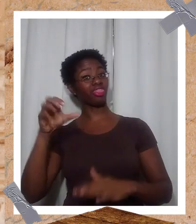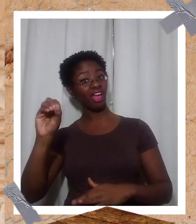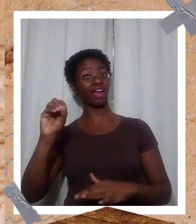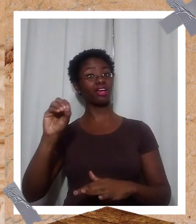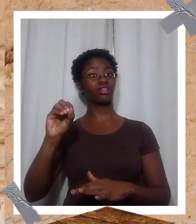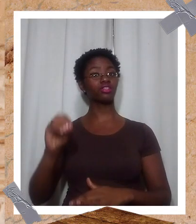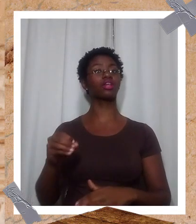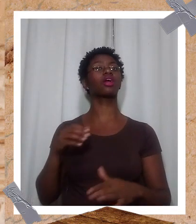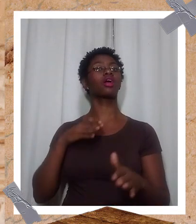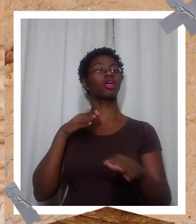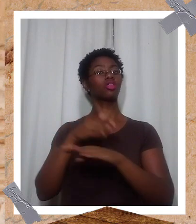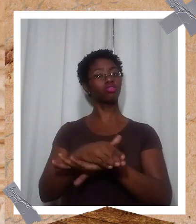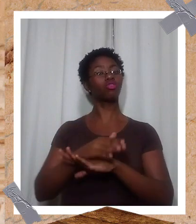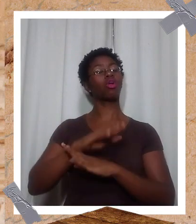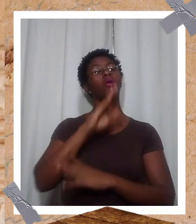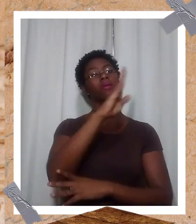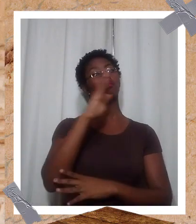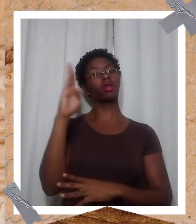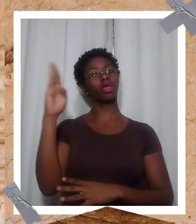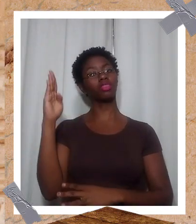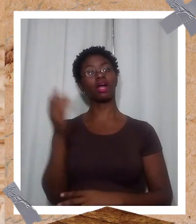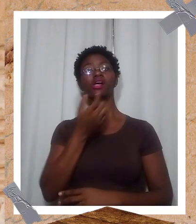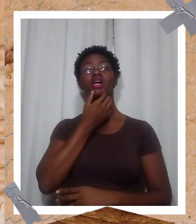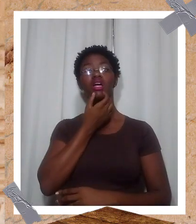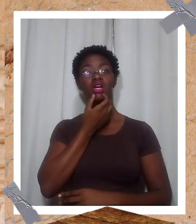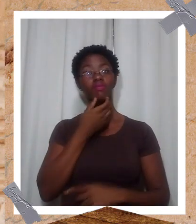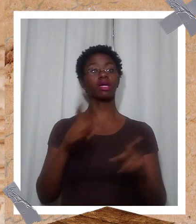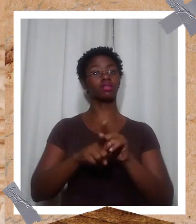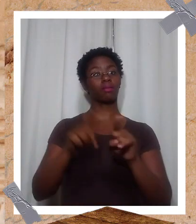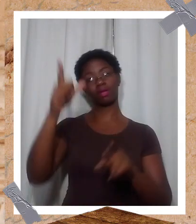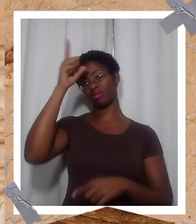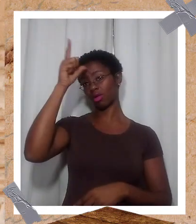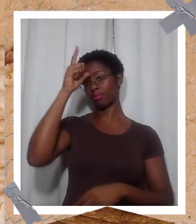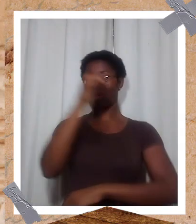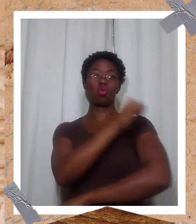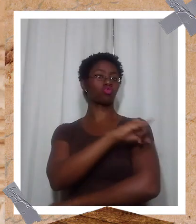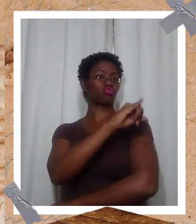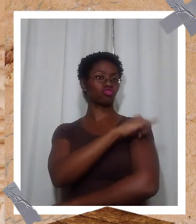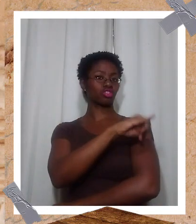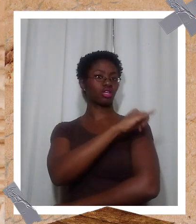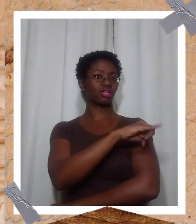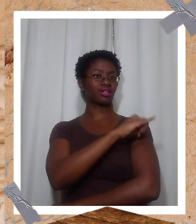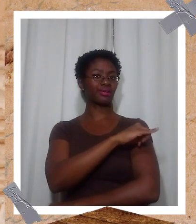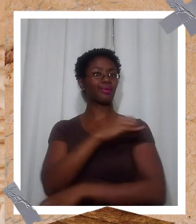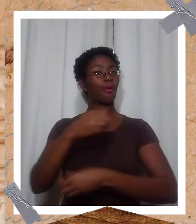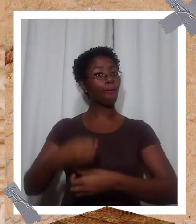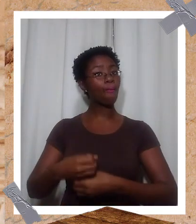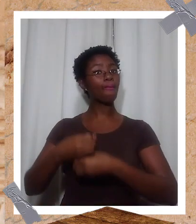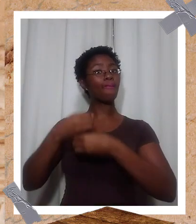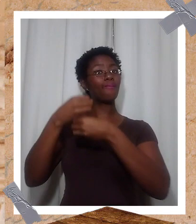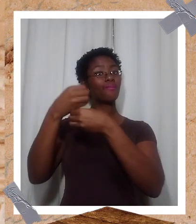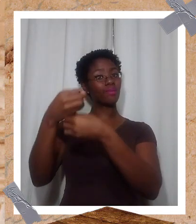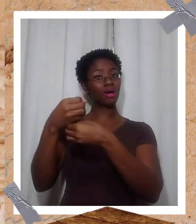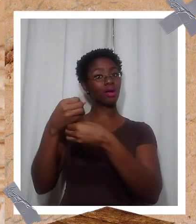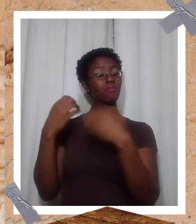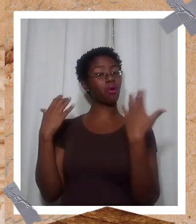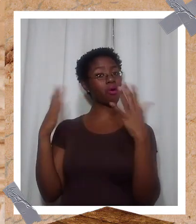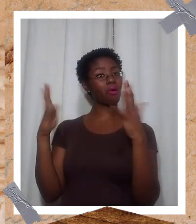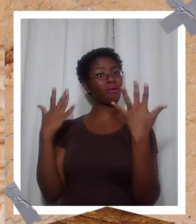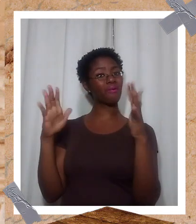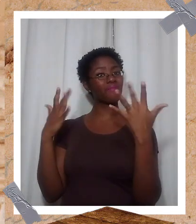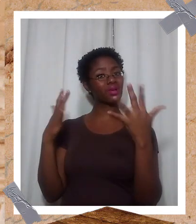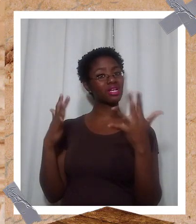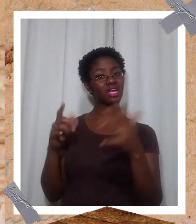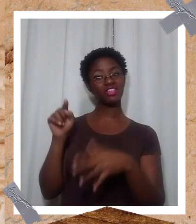bibliotecas das favelas do Complexo da Penha e do Alemão, no Rio de Janeiro. Foi premiado por uma das mais importantes homenagens. O prêmio